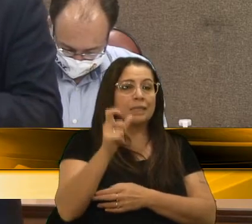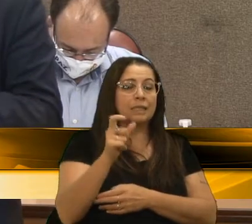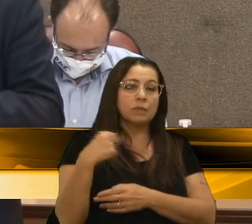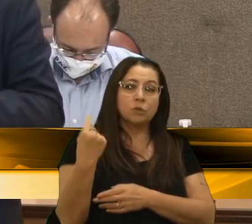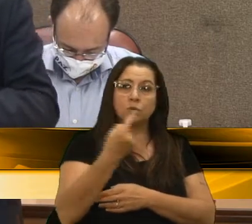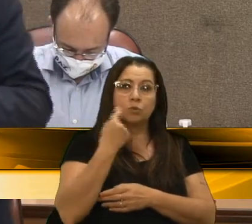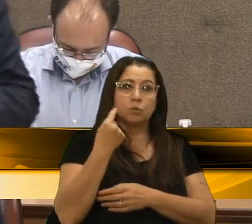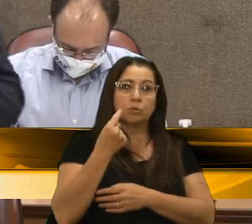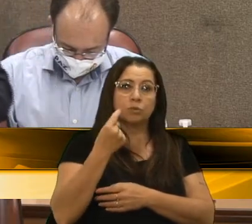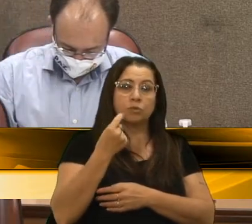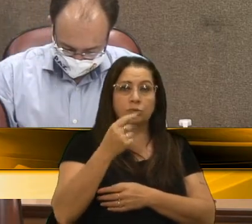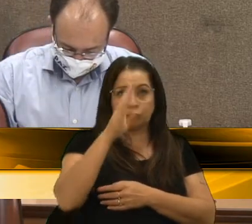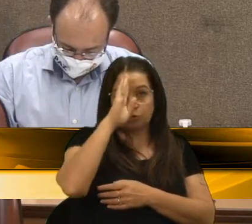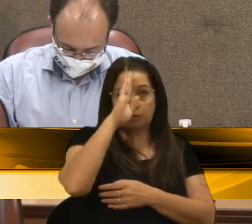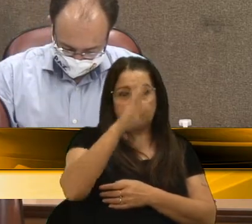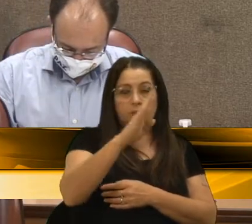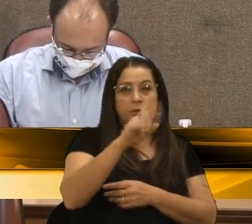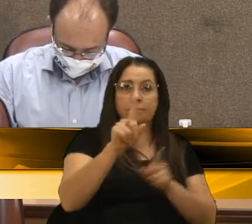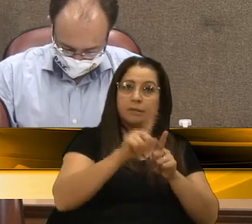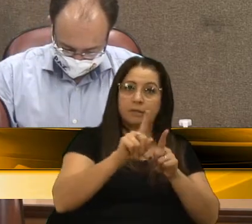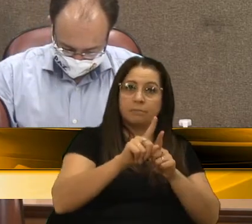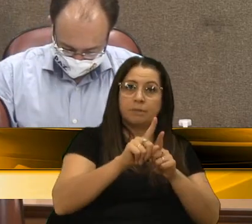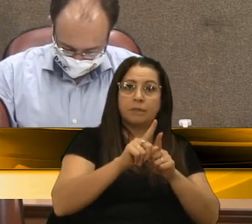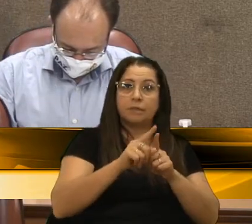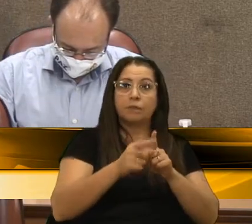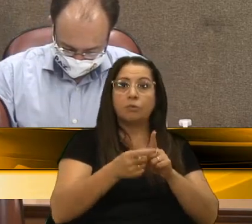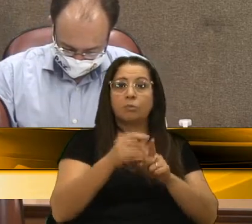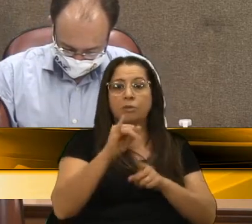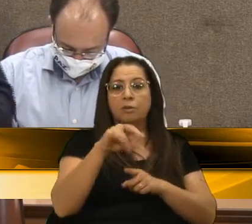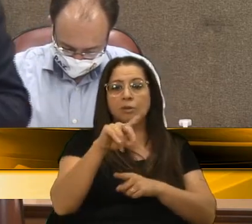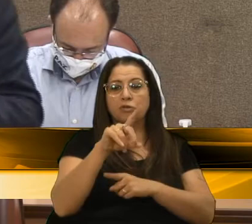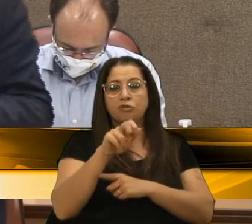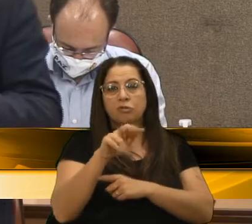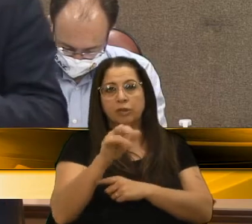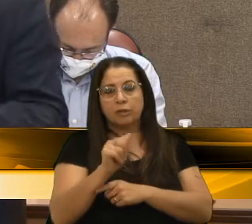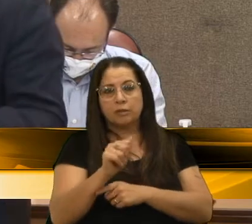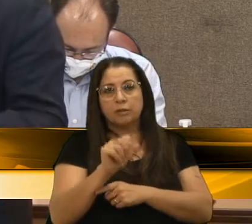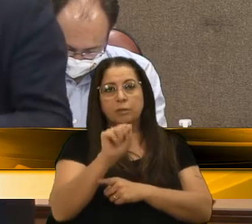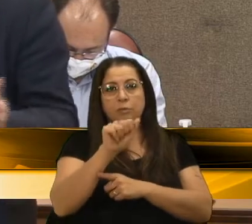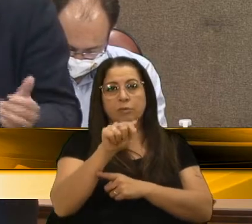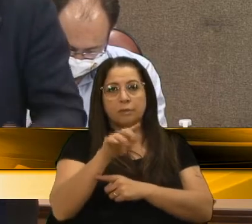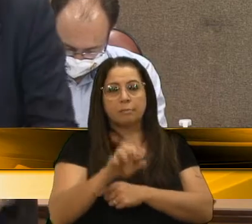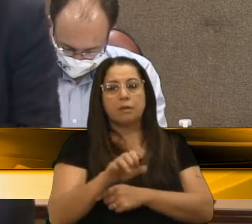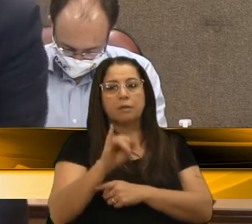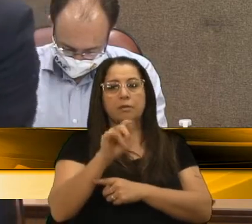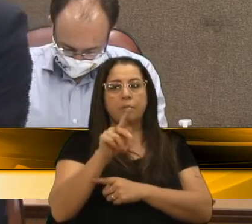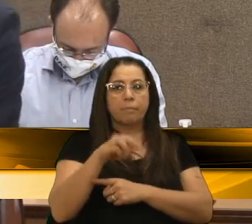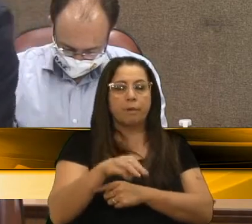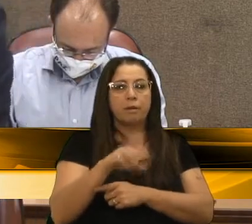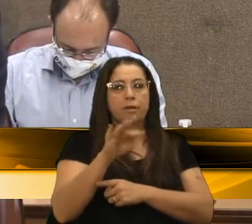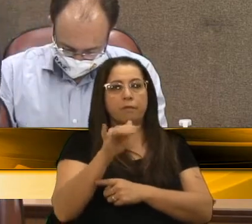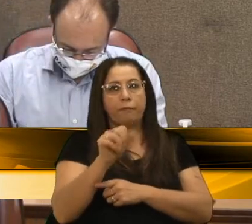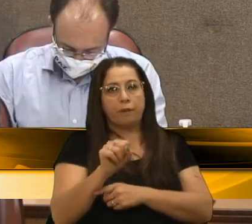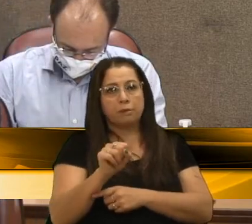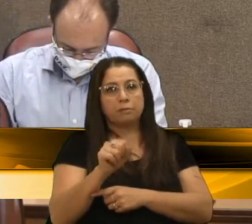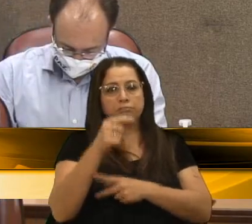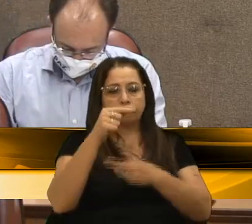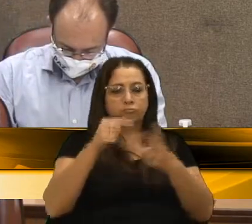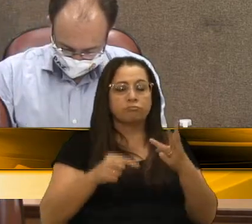afetos à administração direta, mas também como a indireta. Por exemplo, o SAMAI, o IPAM, a AFAS, isso está